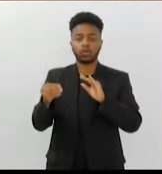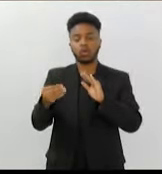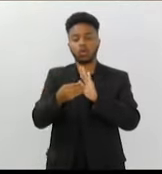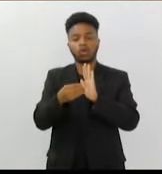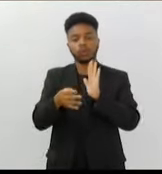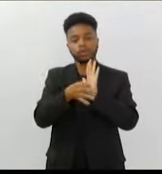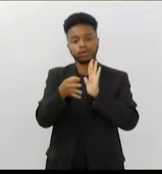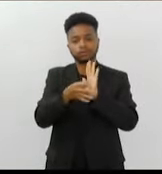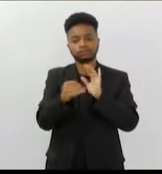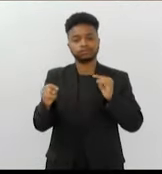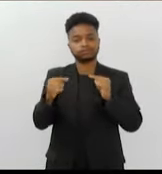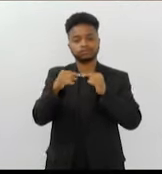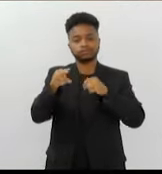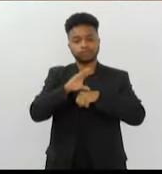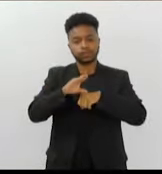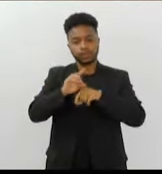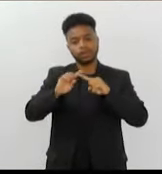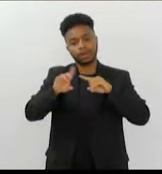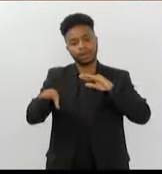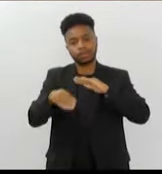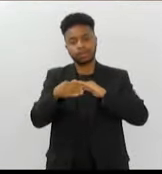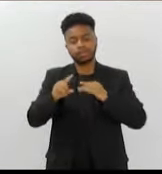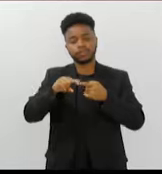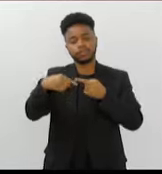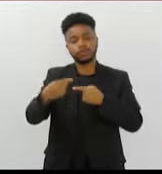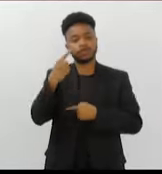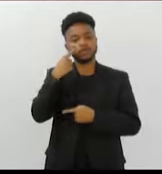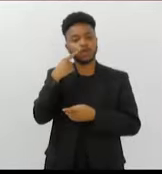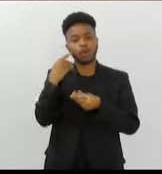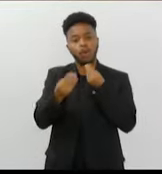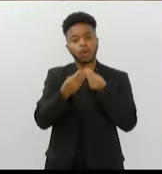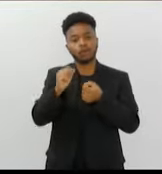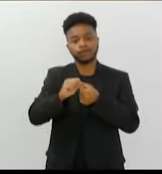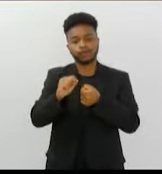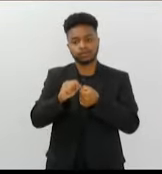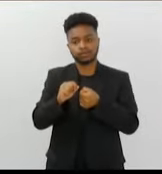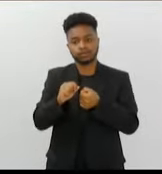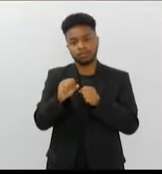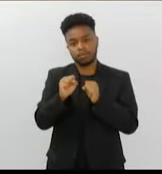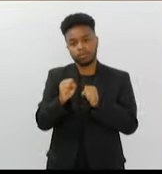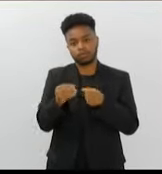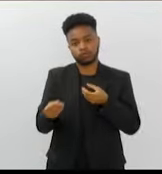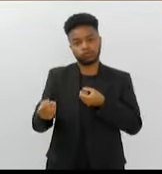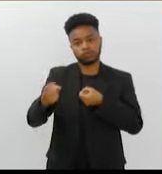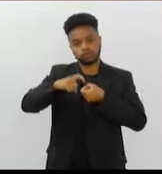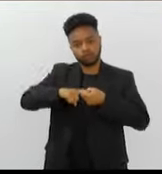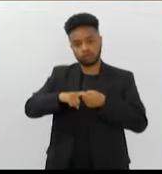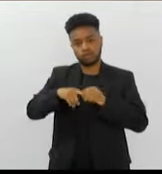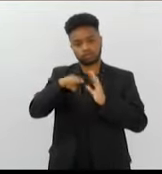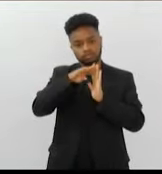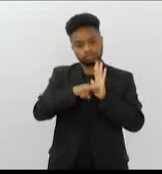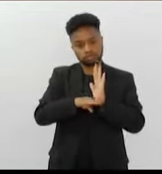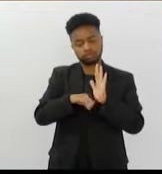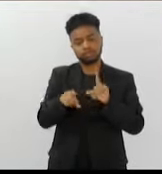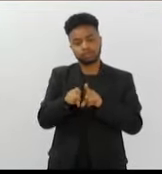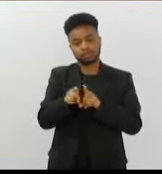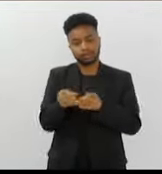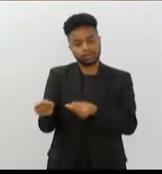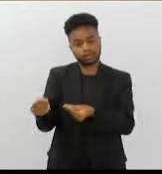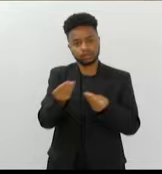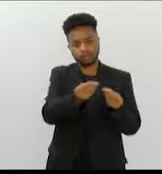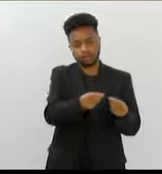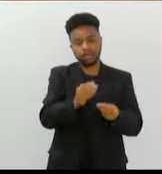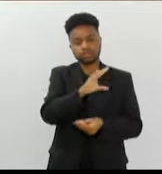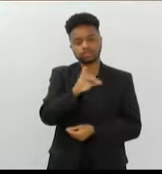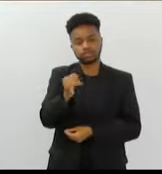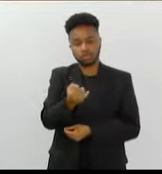e, eventualmente, depois a gente chama, como pode ser feito em qualquer momento, a gente chama os trabalhos à ordem e devolve a CCJ, mas pelo menos